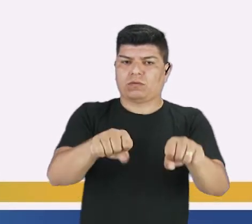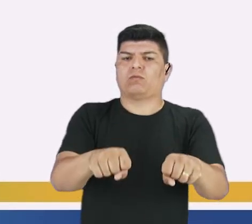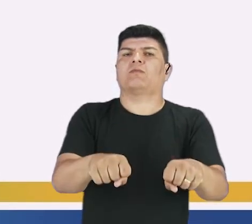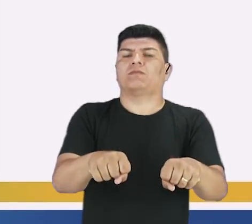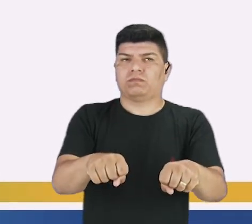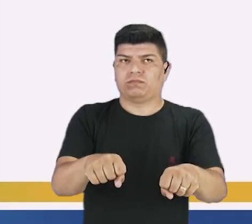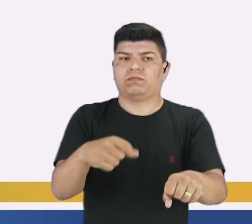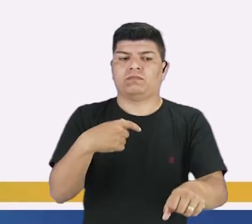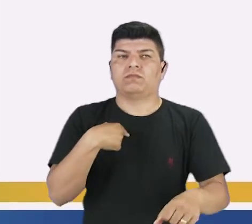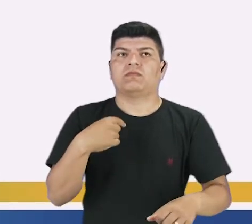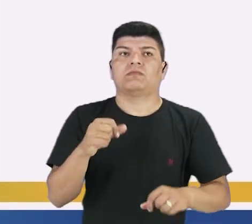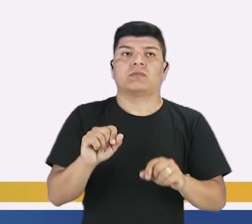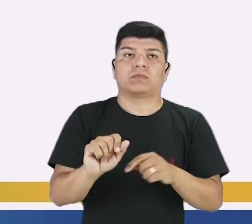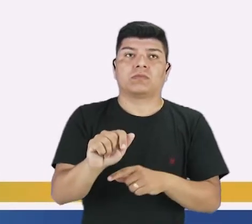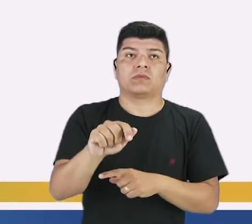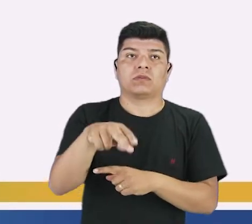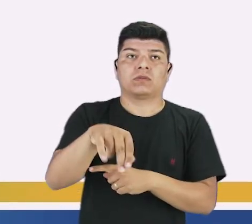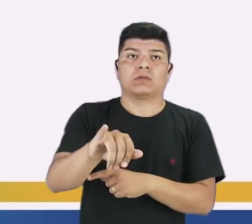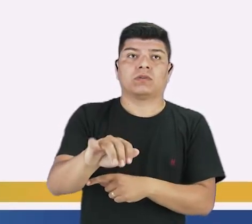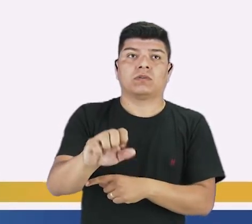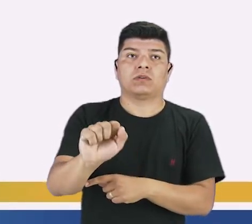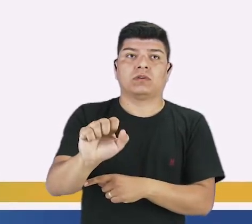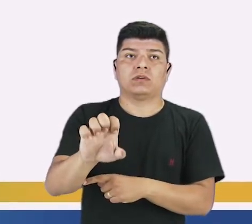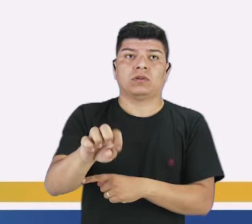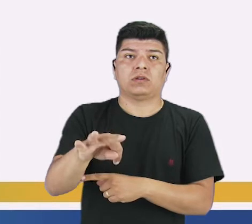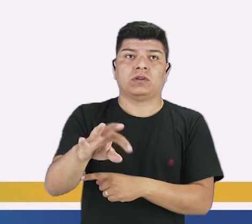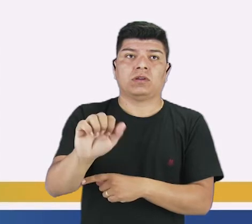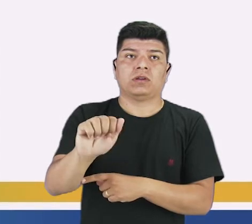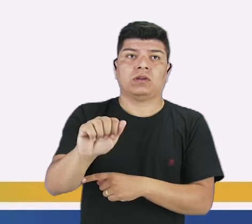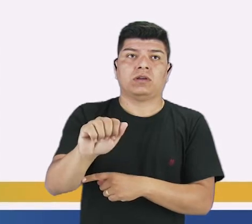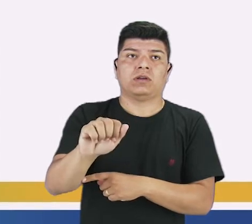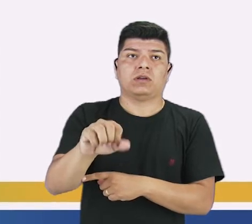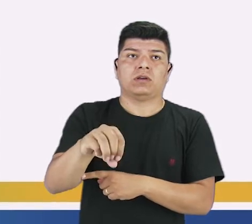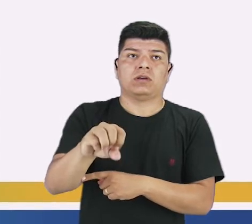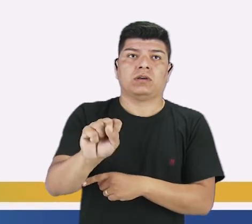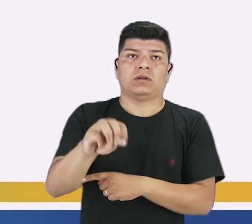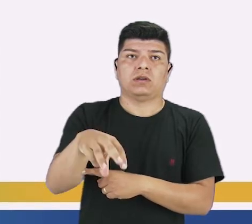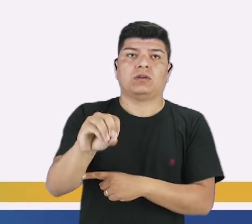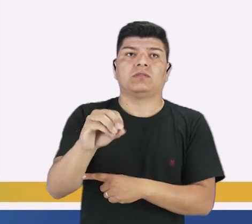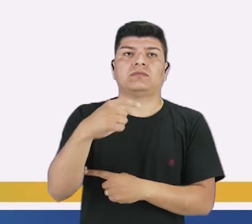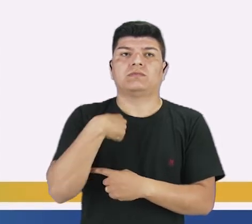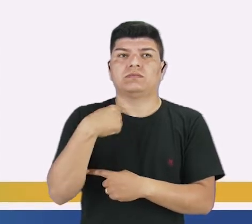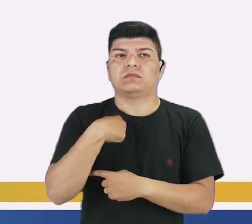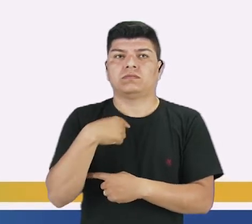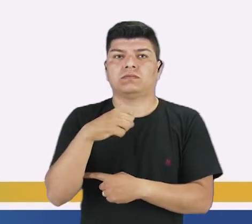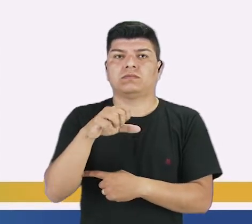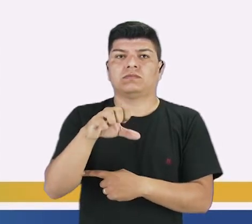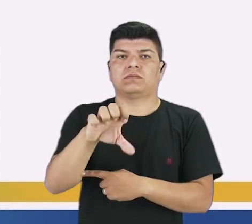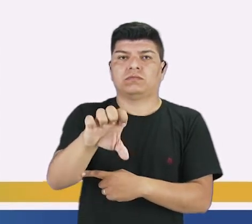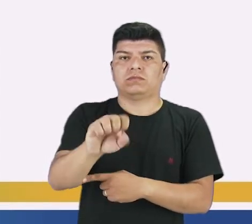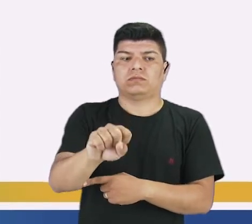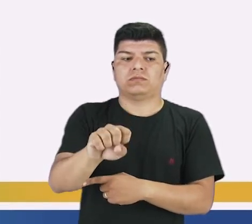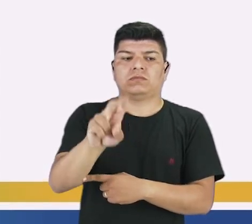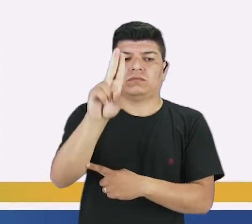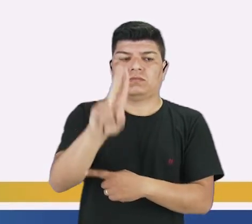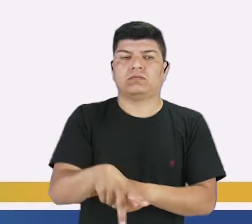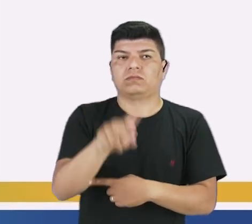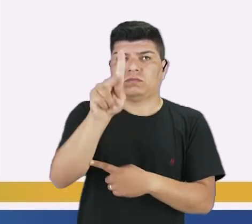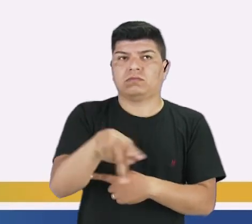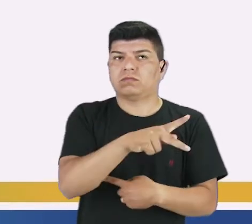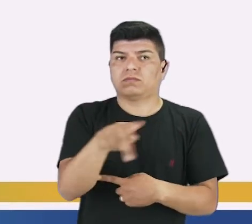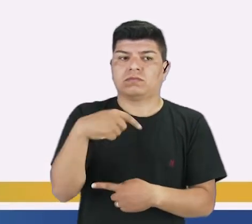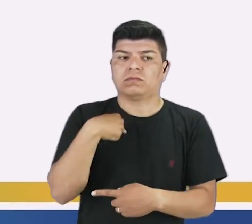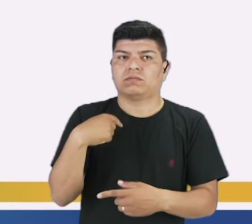O quientismo, que foi aquele momento em que os jesuítas chegaram, catequizaram os índios,